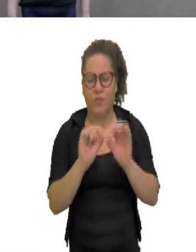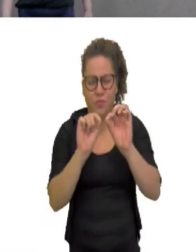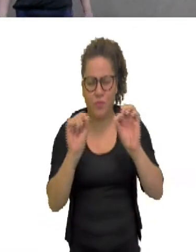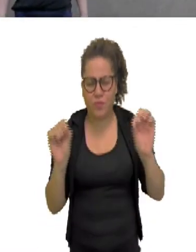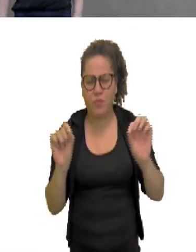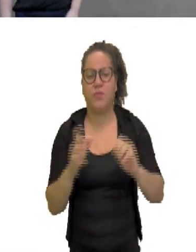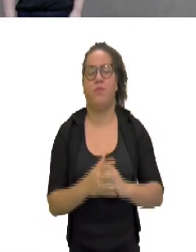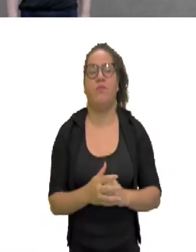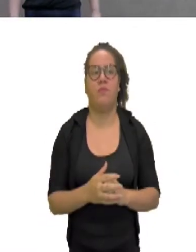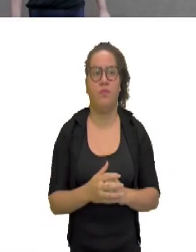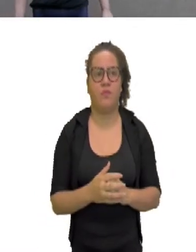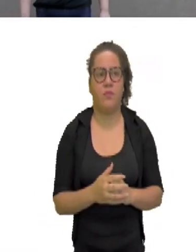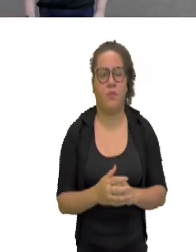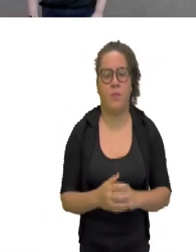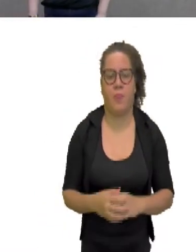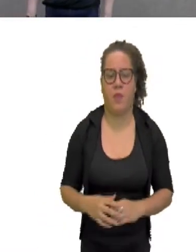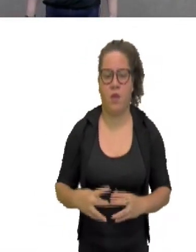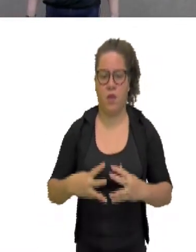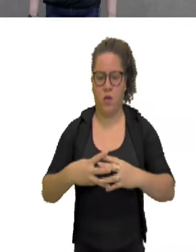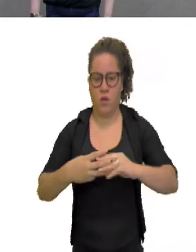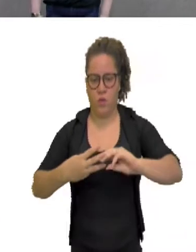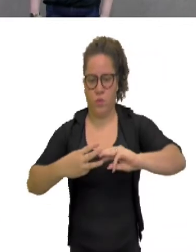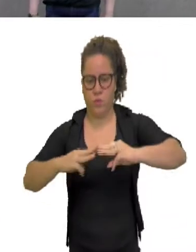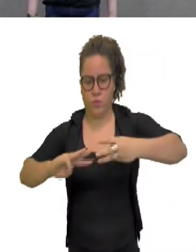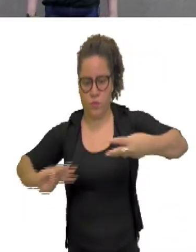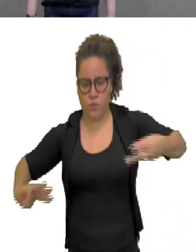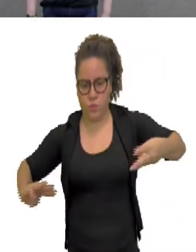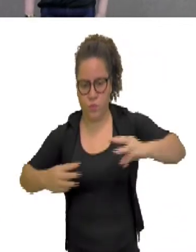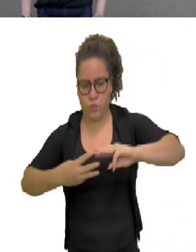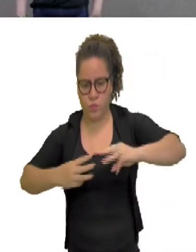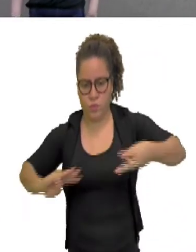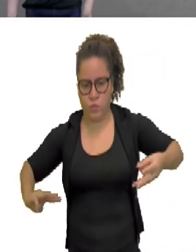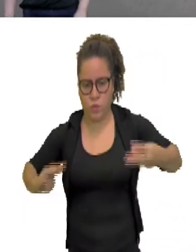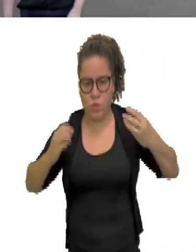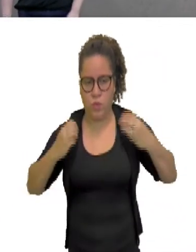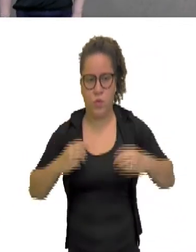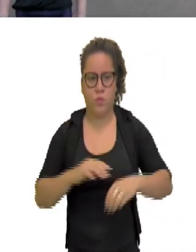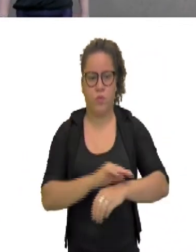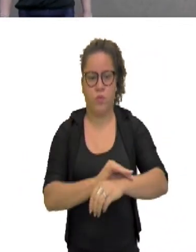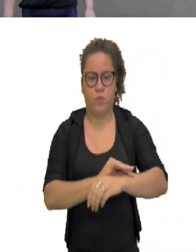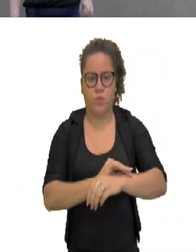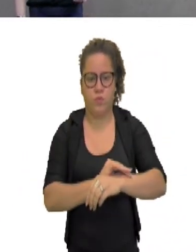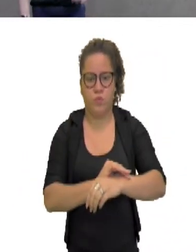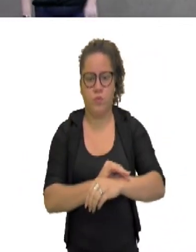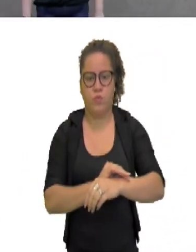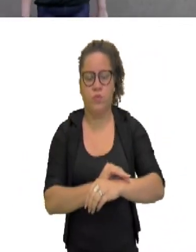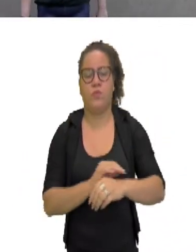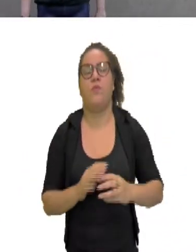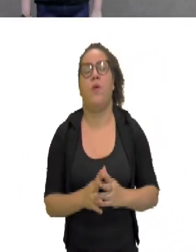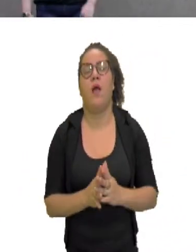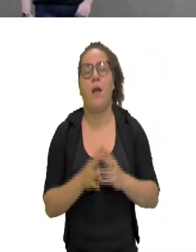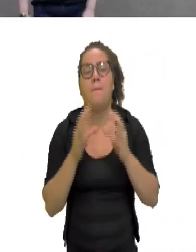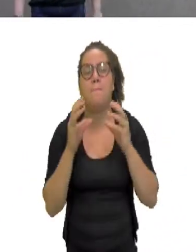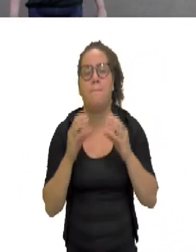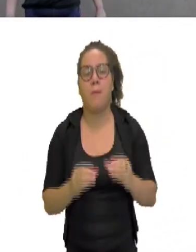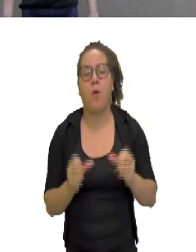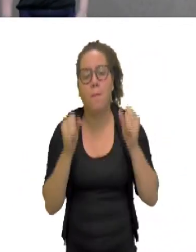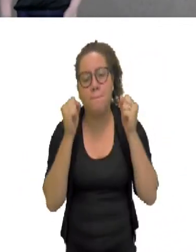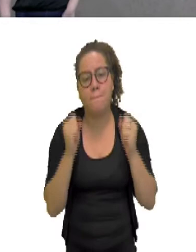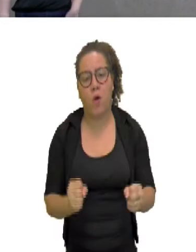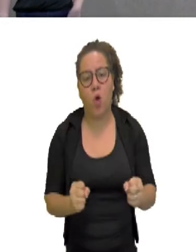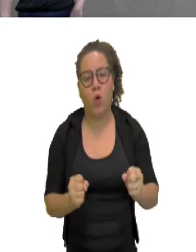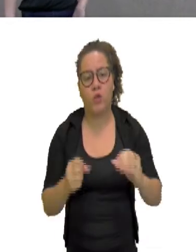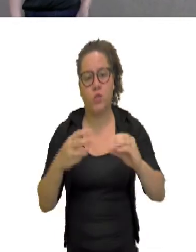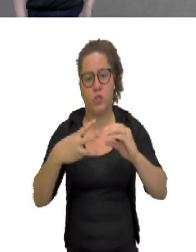Tecido muscular apresenta células com grande capacidade de contração e por isso